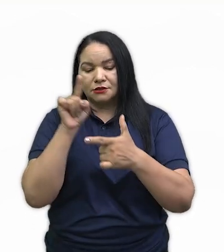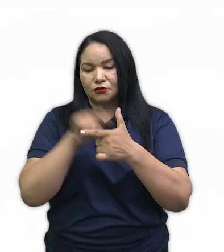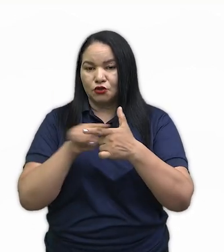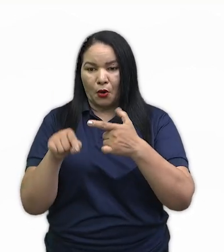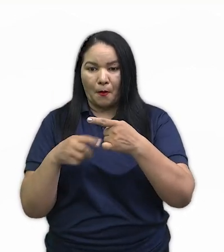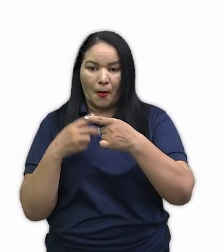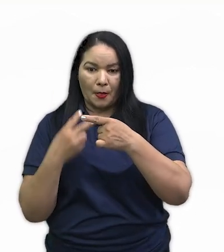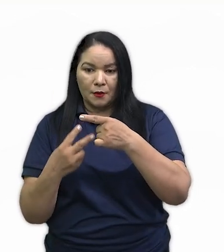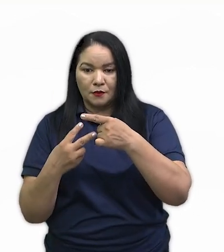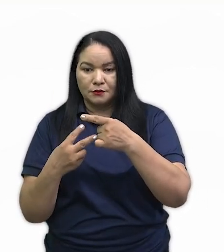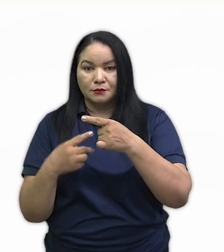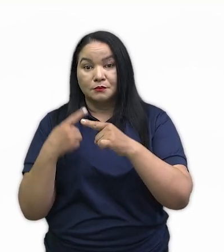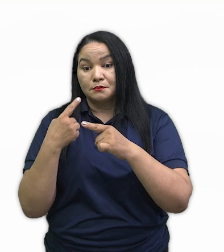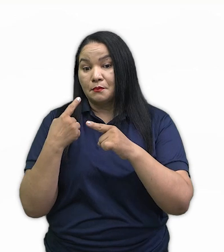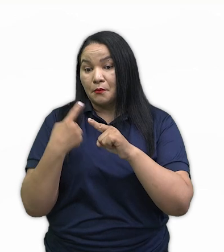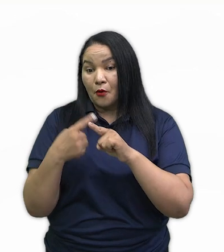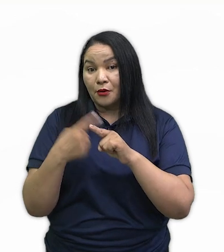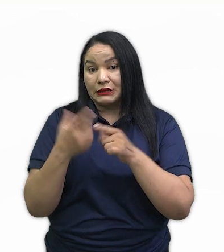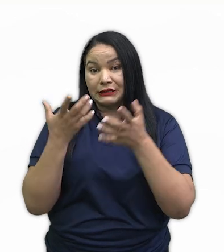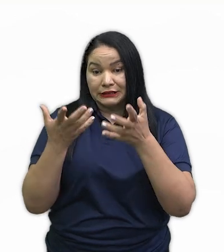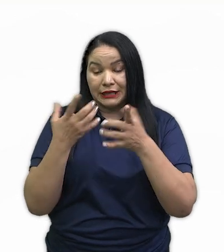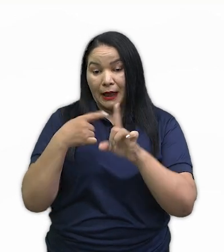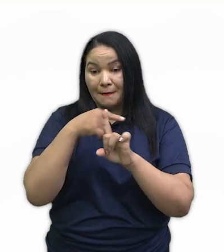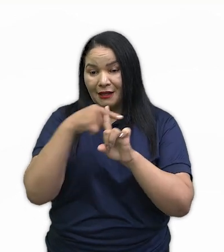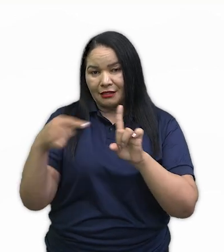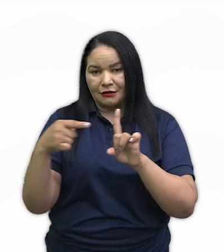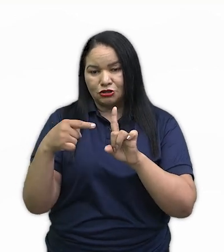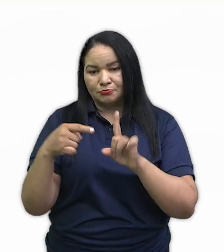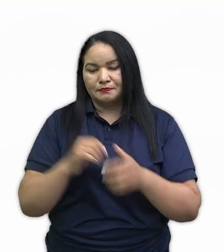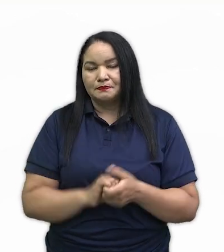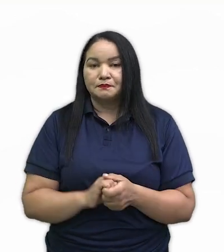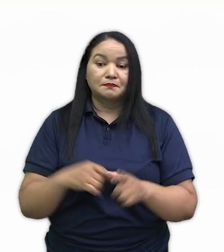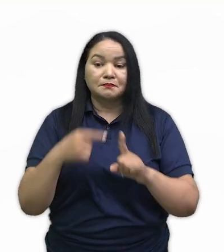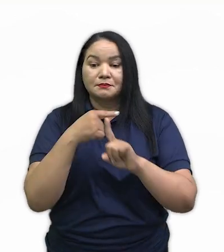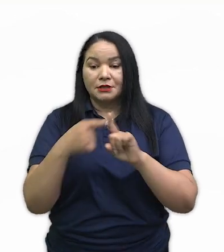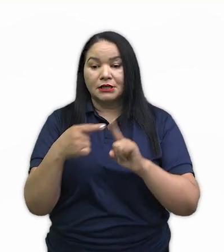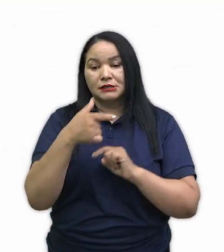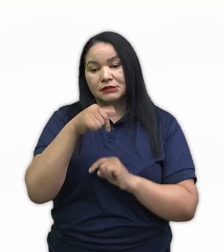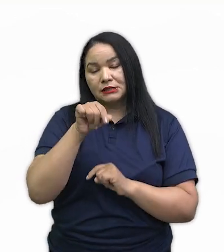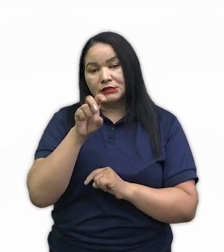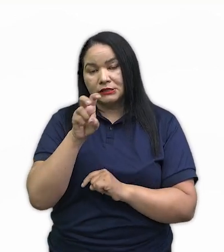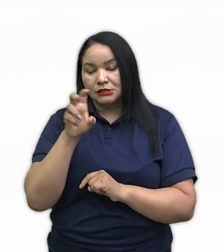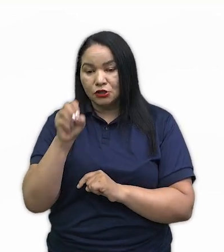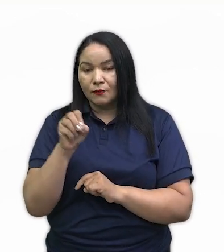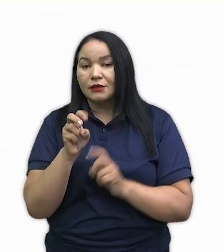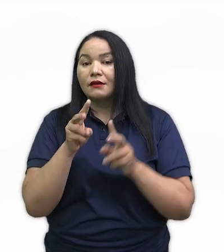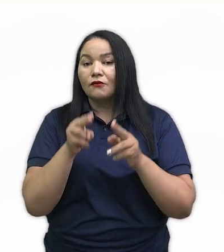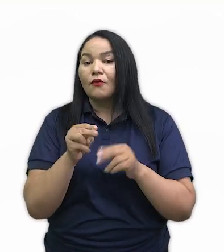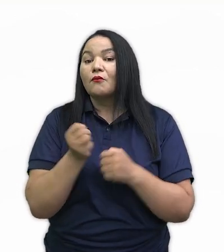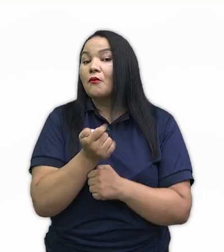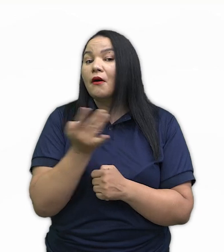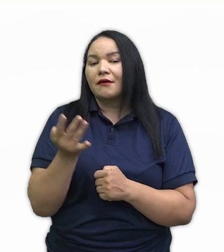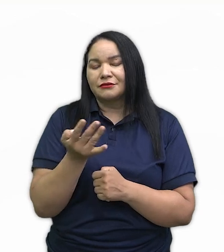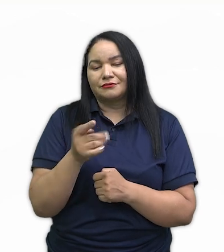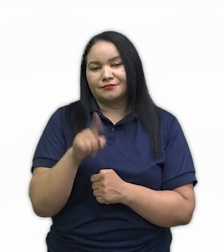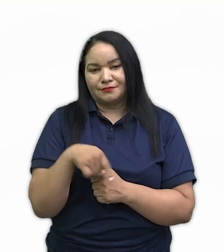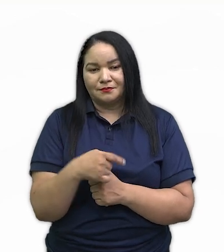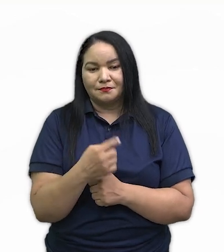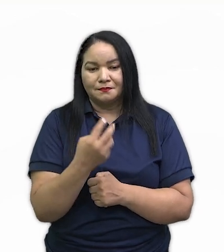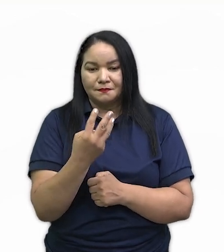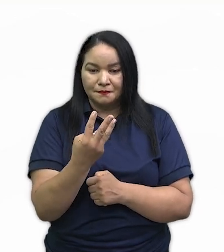é porque eu quero a metade. E a metade de 750 é igual a